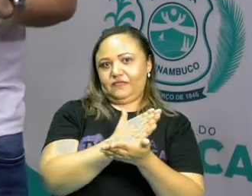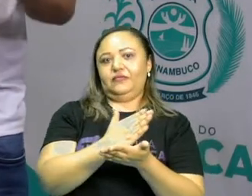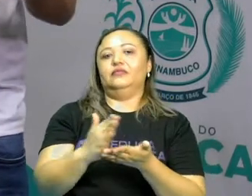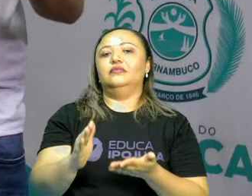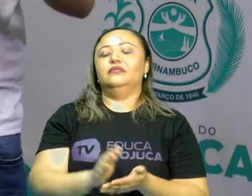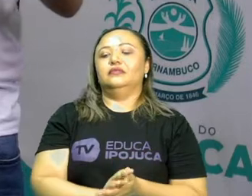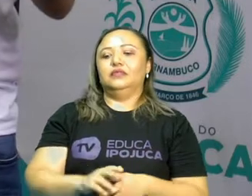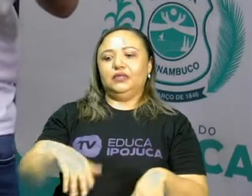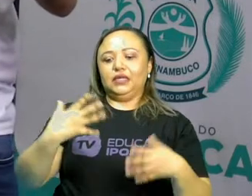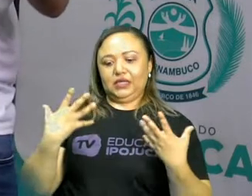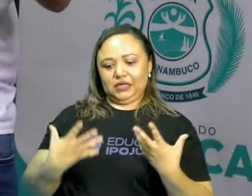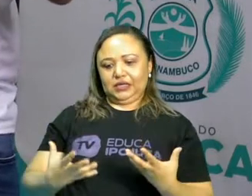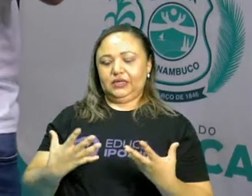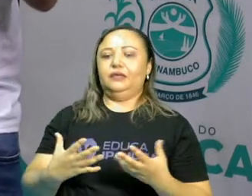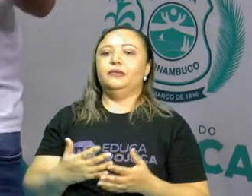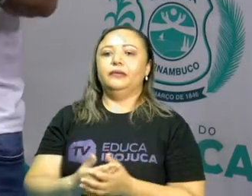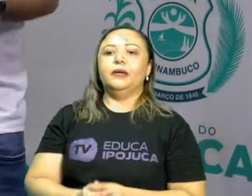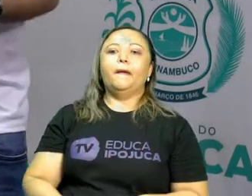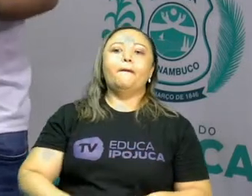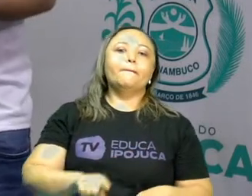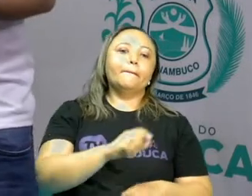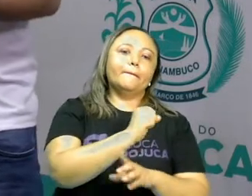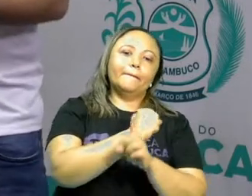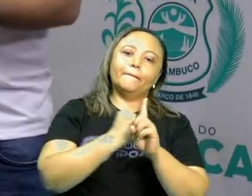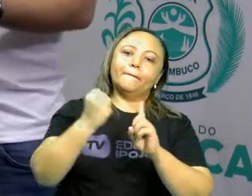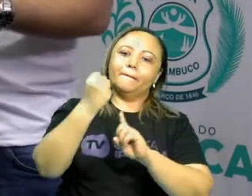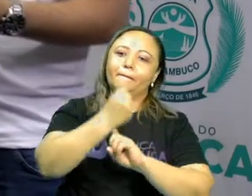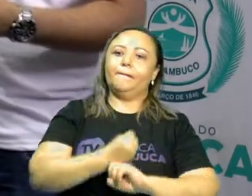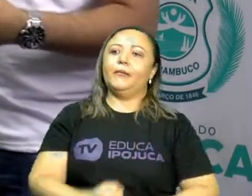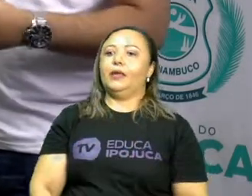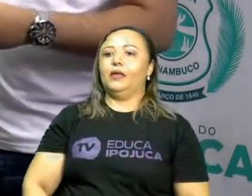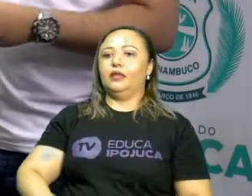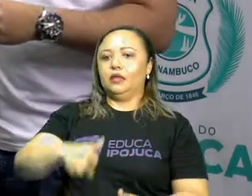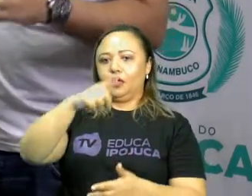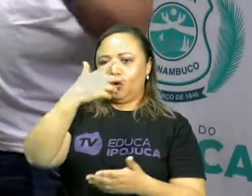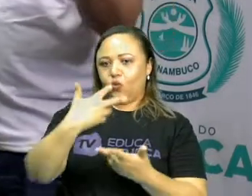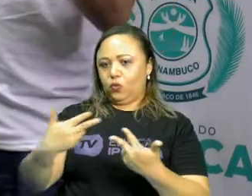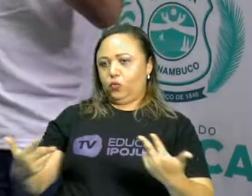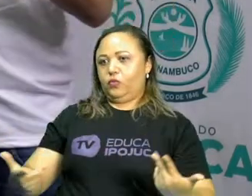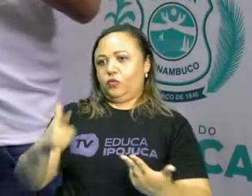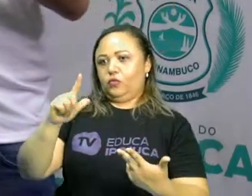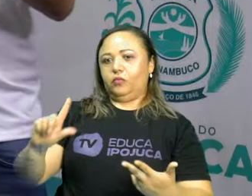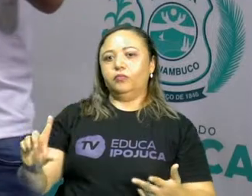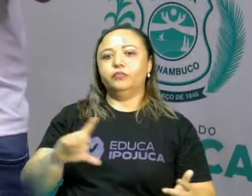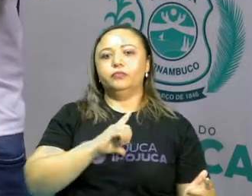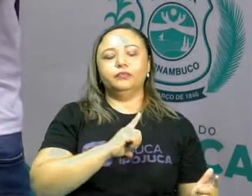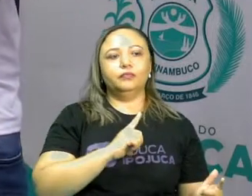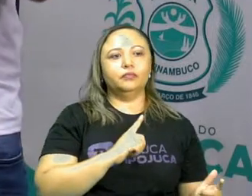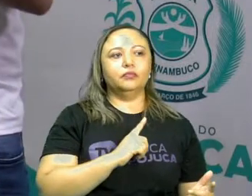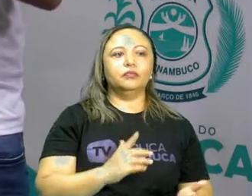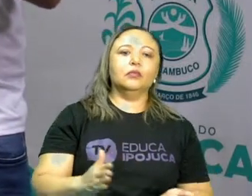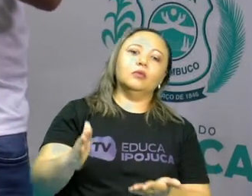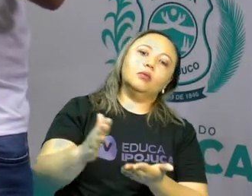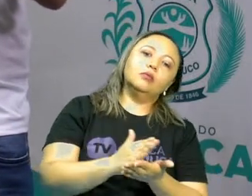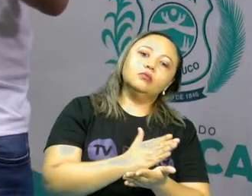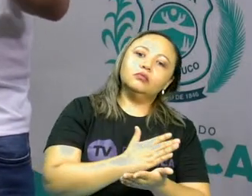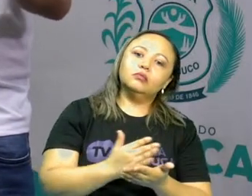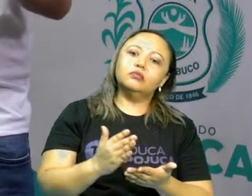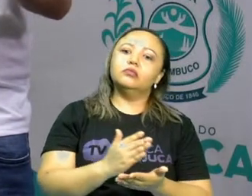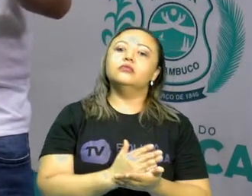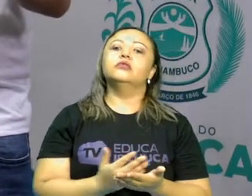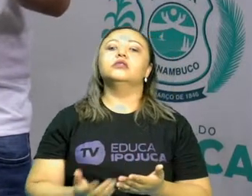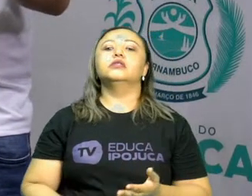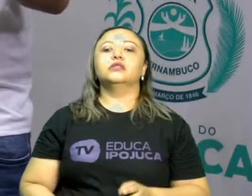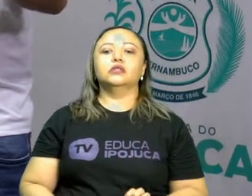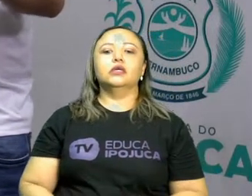bases, tá? E a população passe a sonhar com outras coisas, tá certo? Alguns eventos que estão relacionados com essa